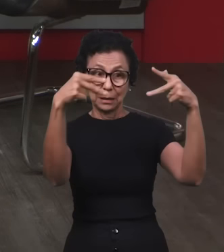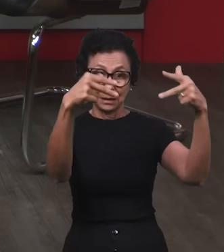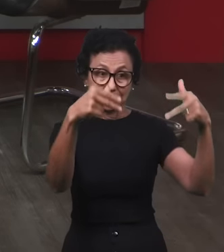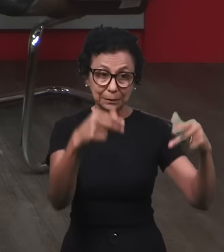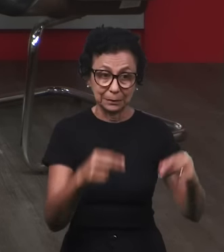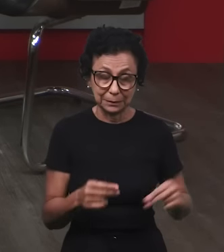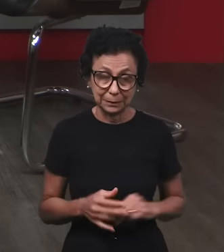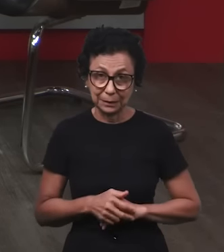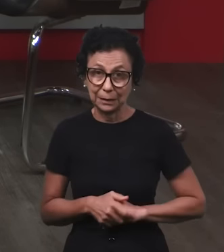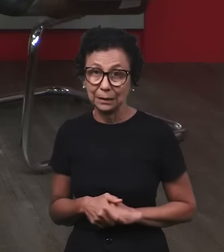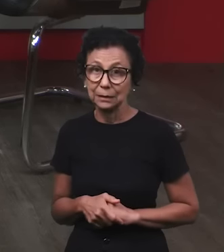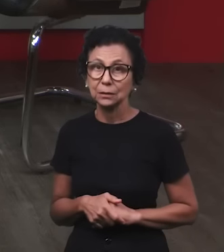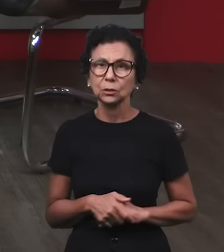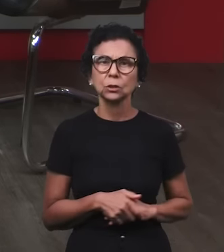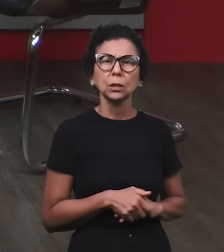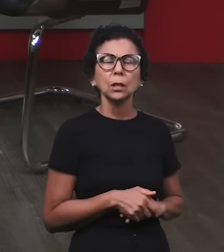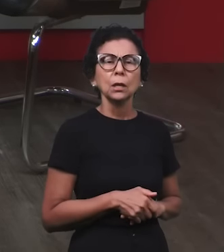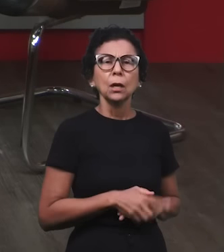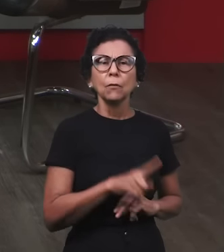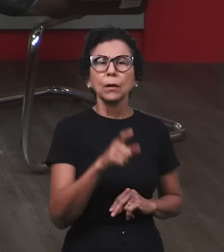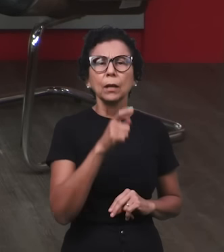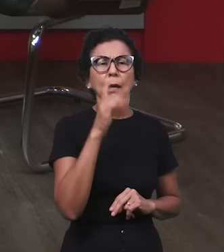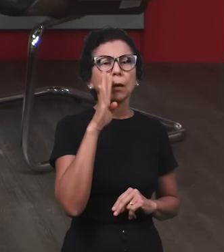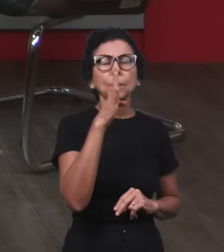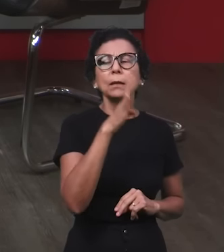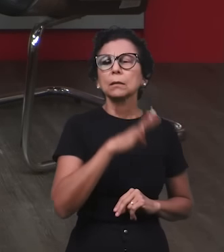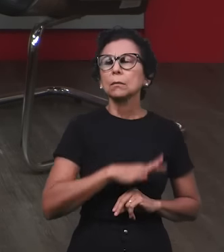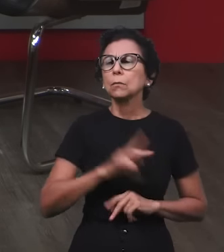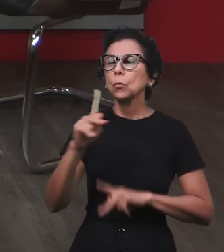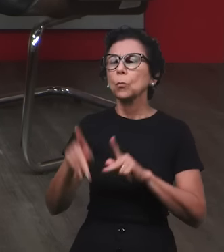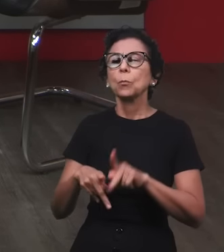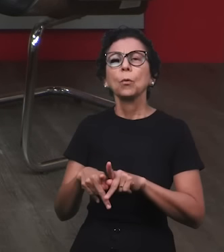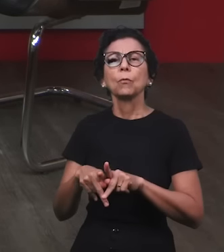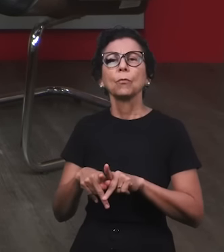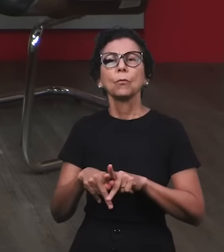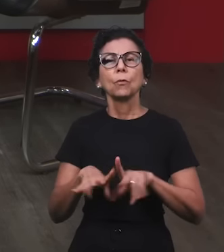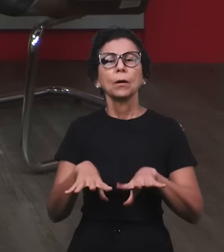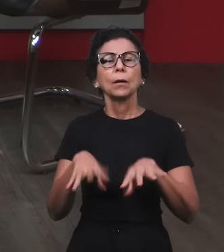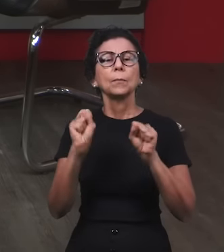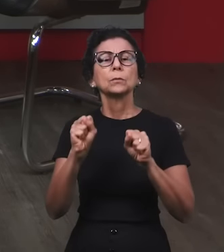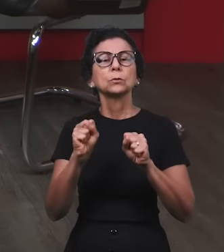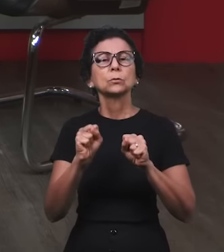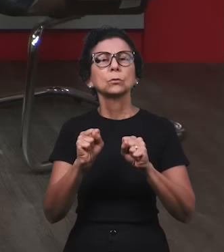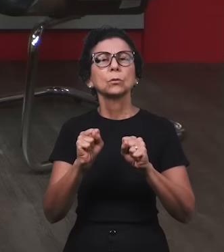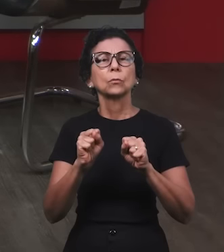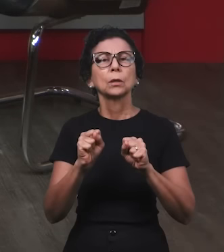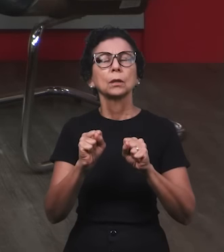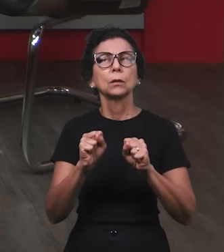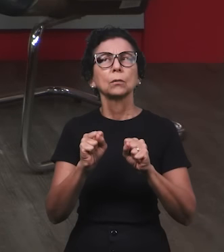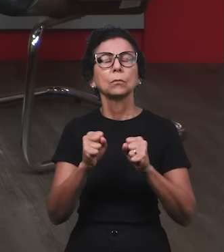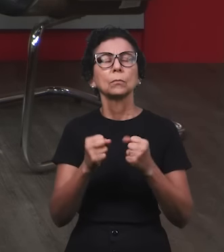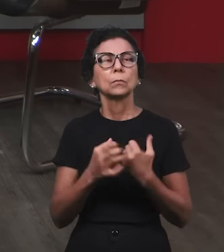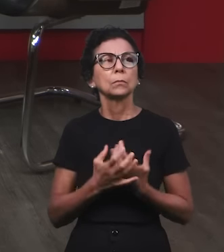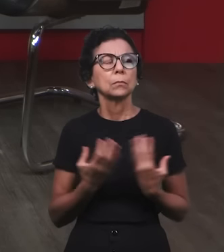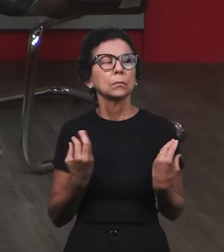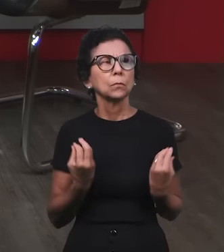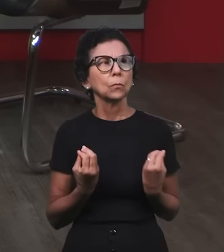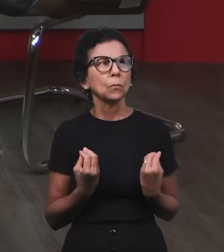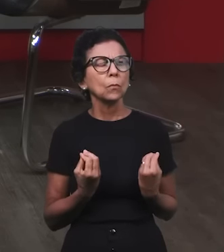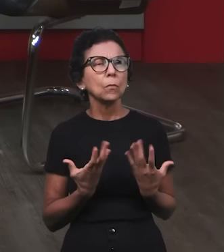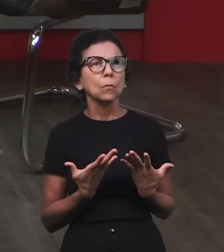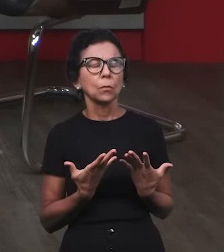olha, e quando ele amaldiçoou o povo, ele foi aqui. O que acontece? Naquele momento, olha, como é que pode um homem